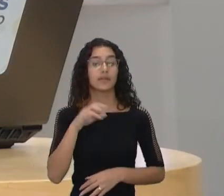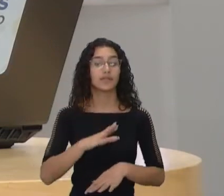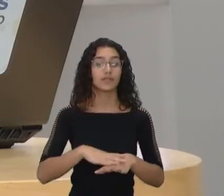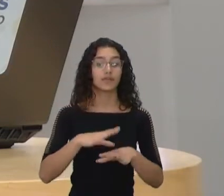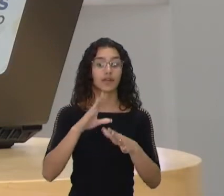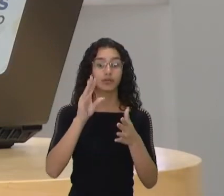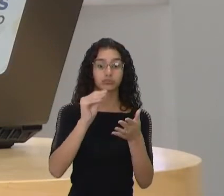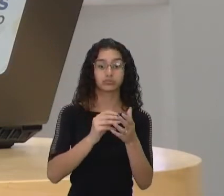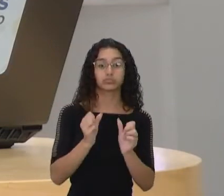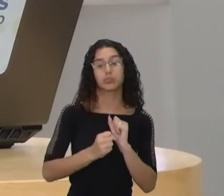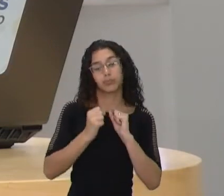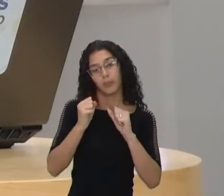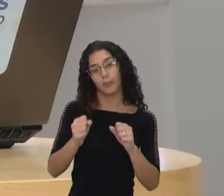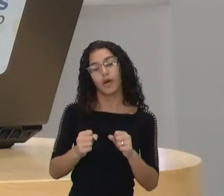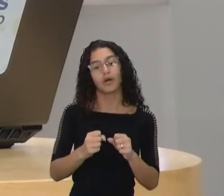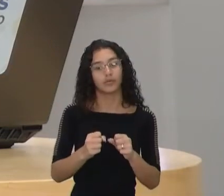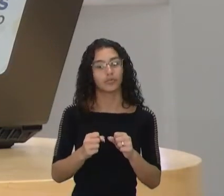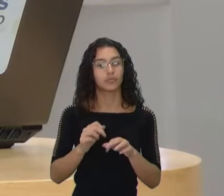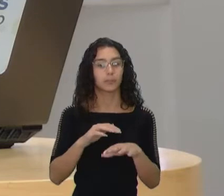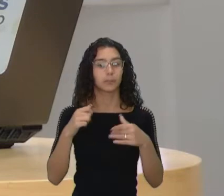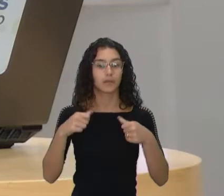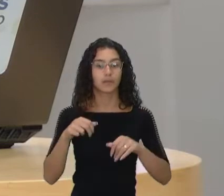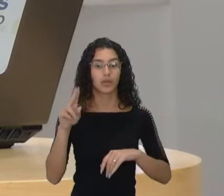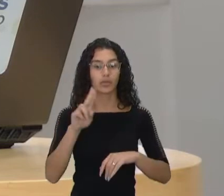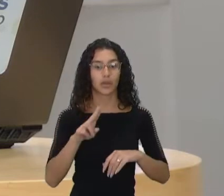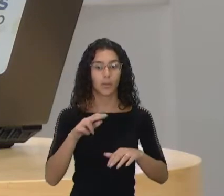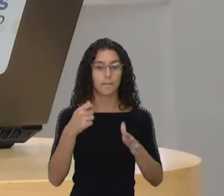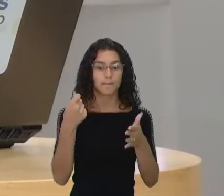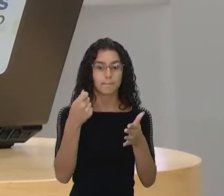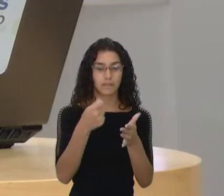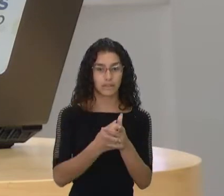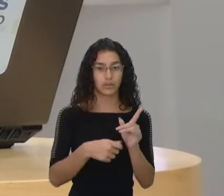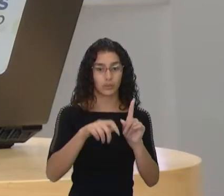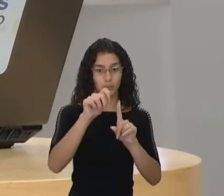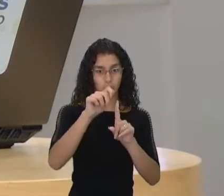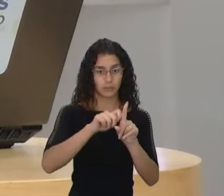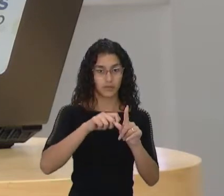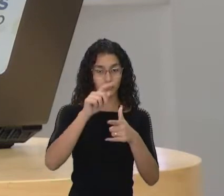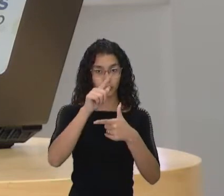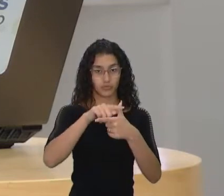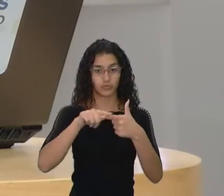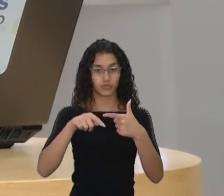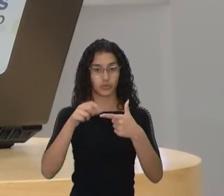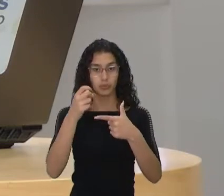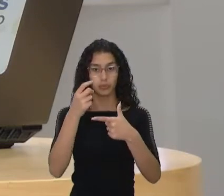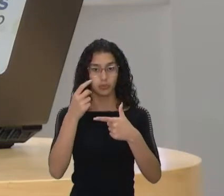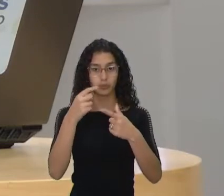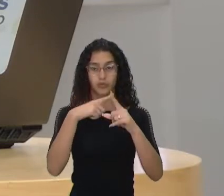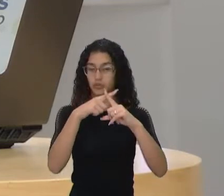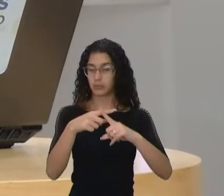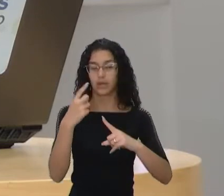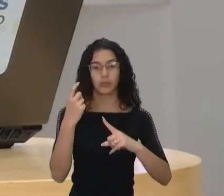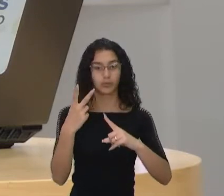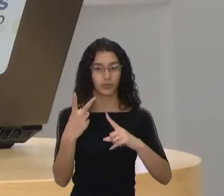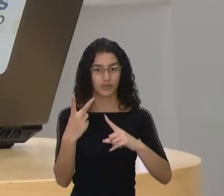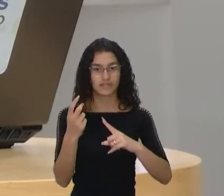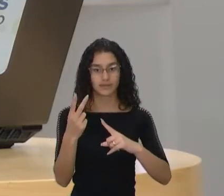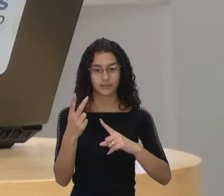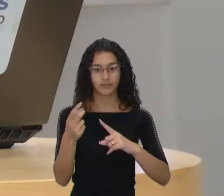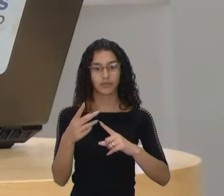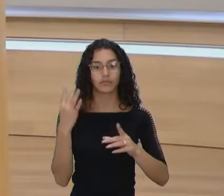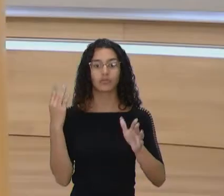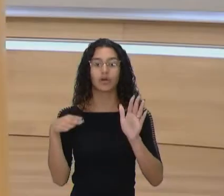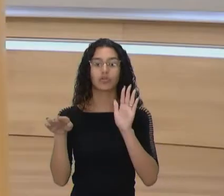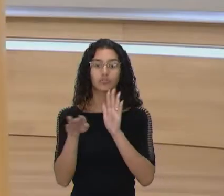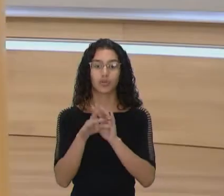contas certas, eles podem... Sim. Vocês vão ter que pegar o valor do mês e multiplicar por 12. Aí vocês vão achar o anual. Sim,